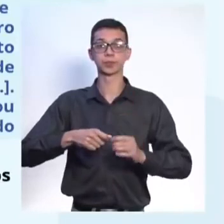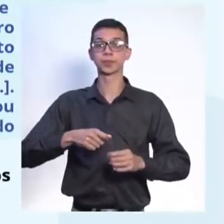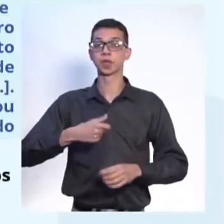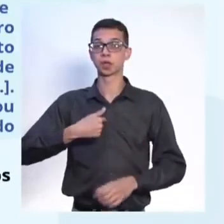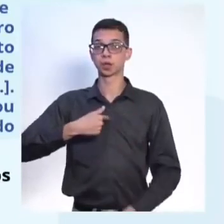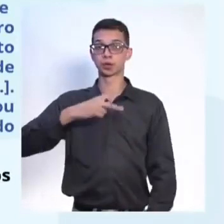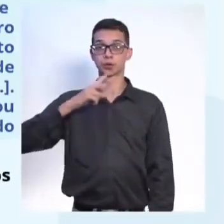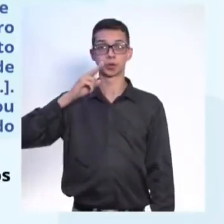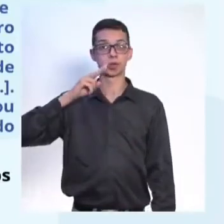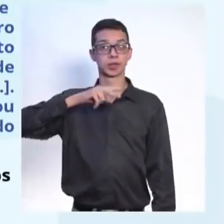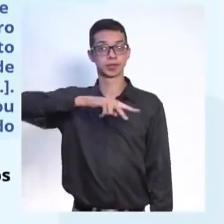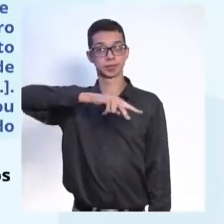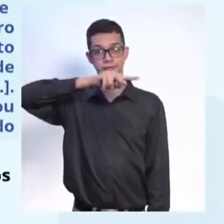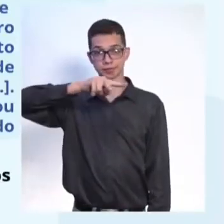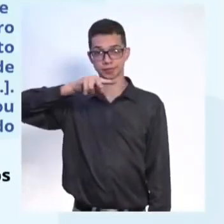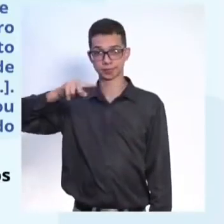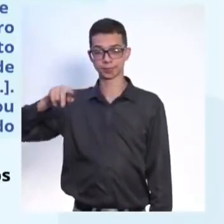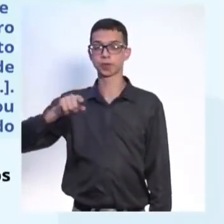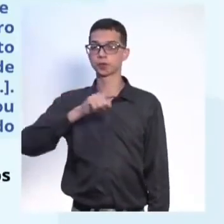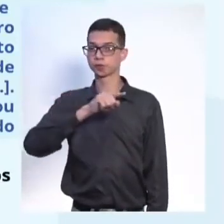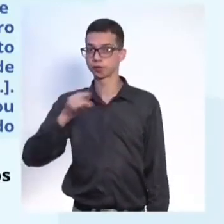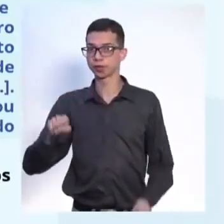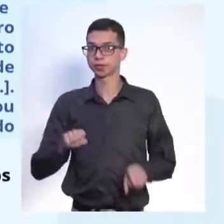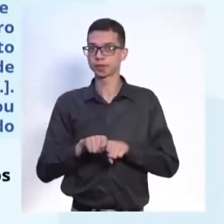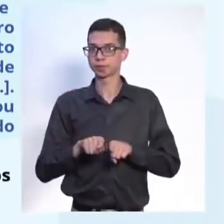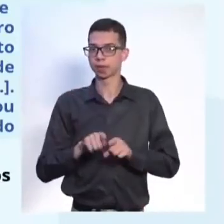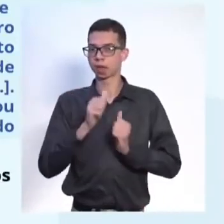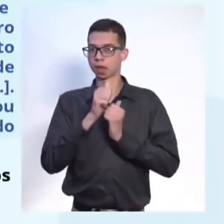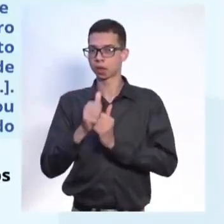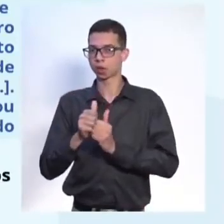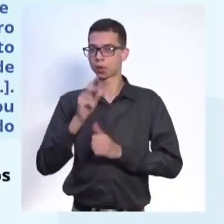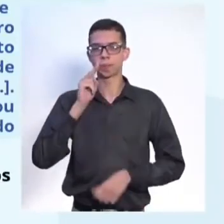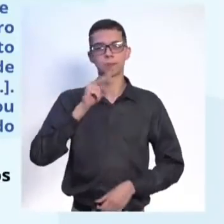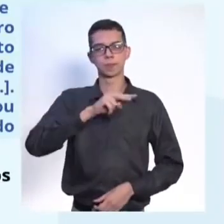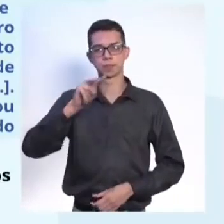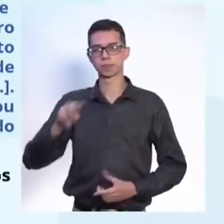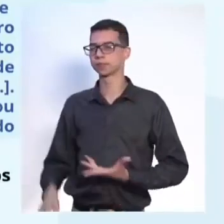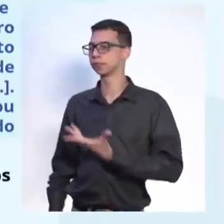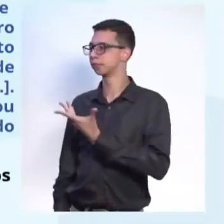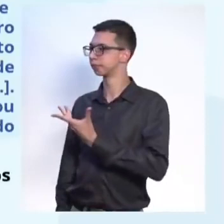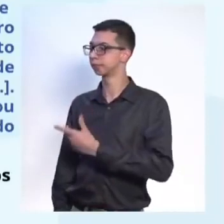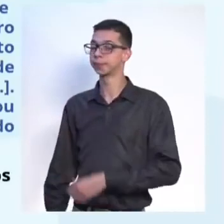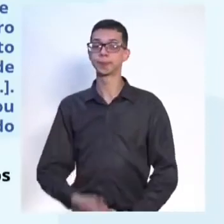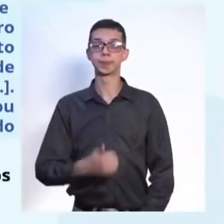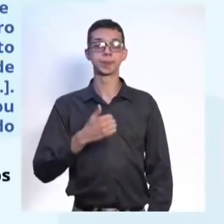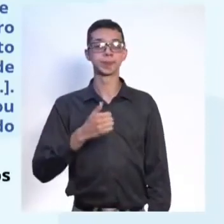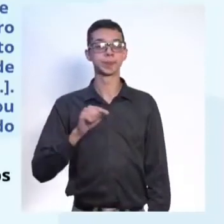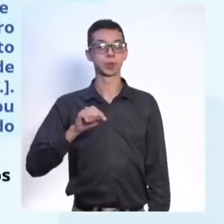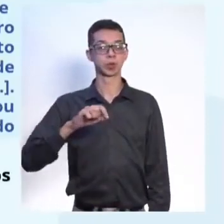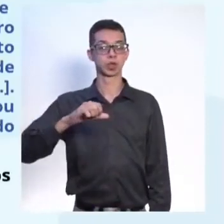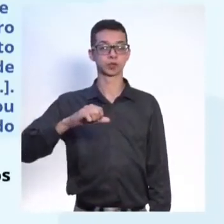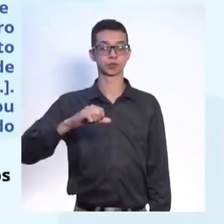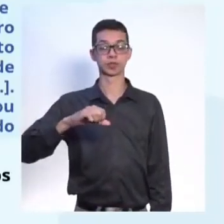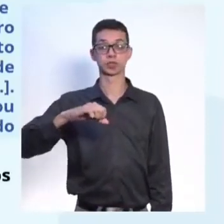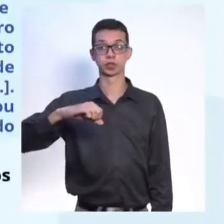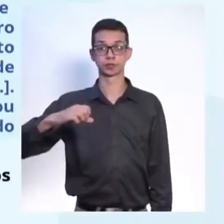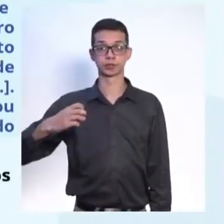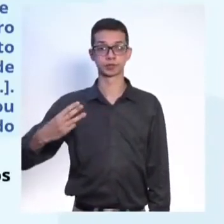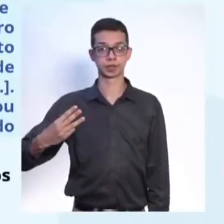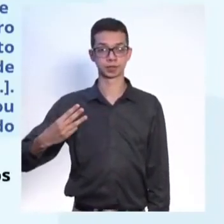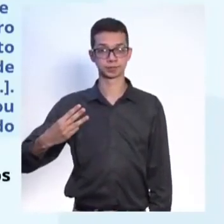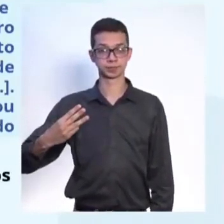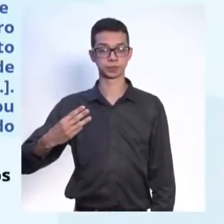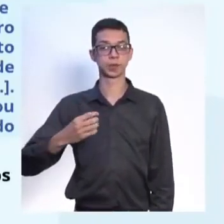ler daqui, vocês vão ler daí. Em 1893, na cidade do Rio de Janeiro, próximo à